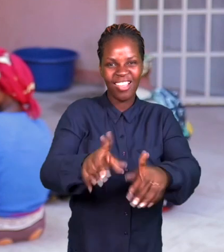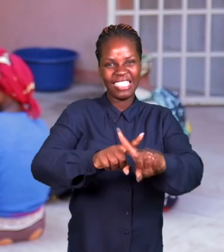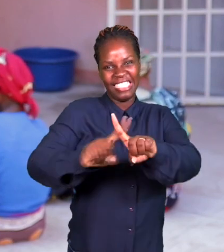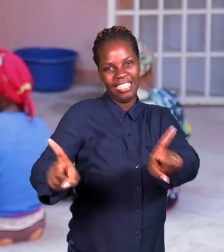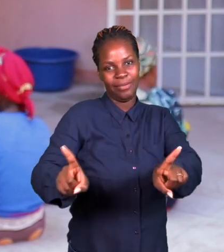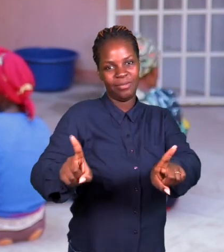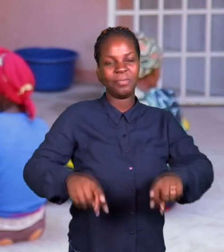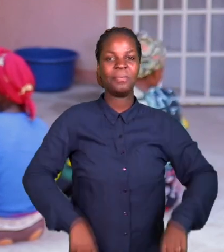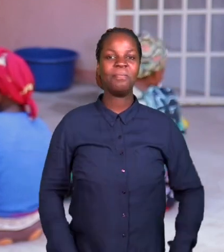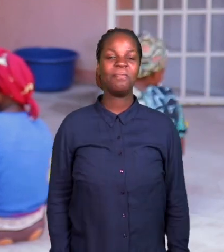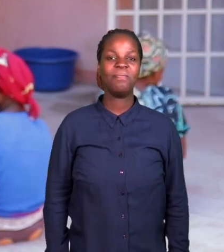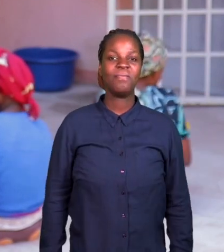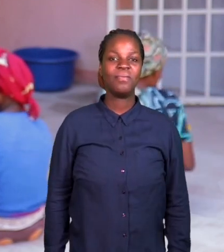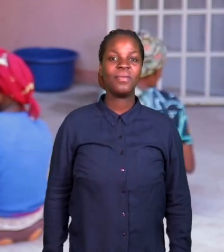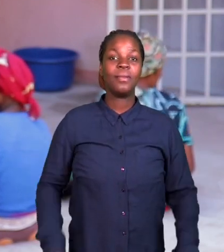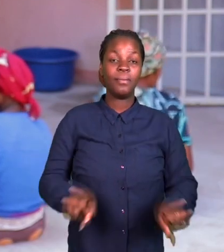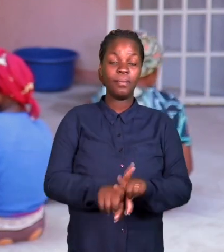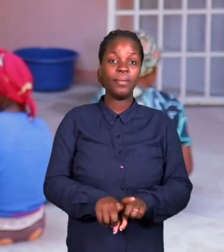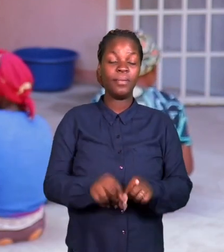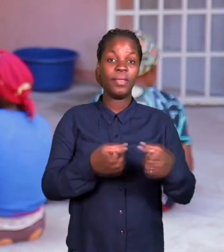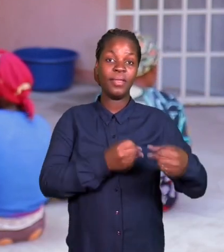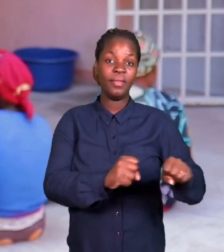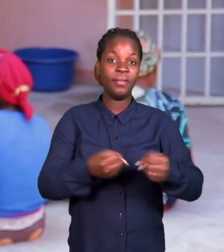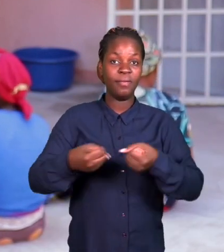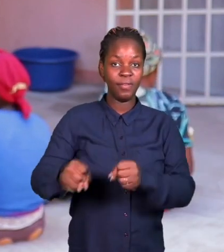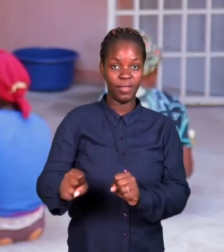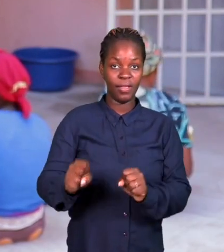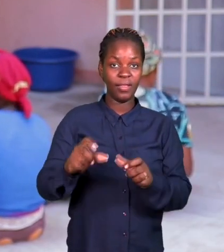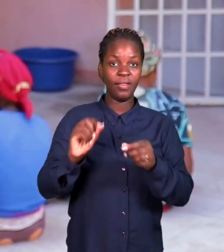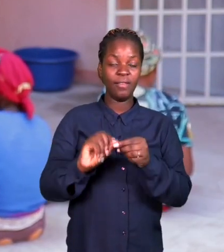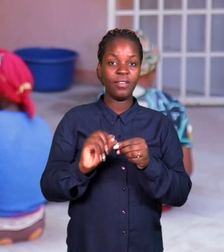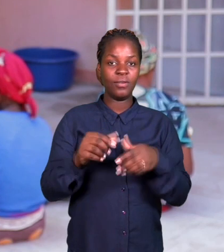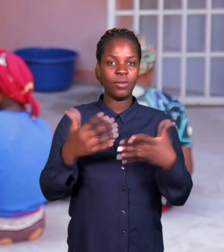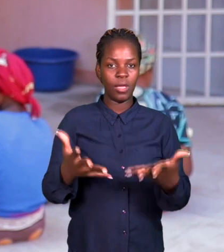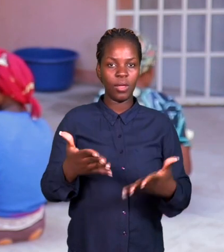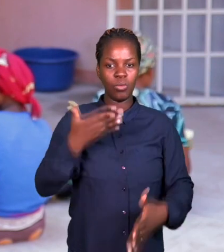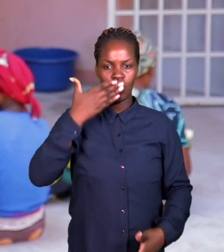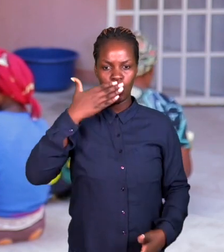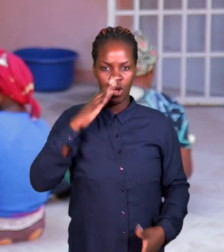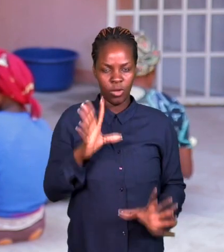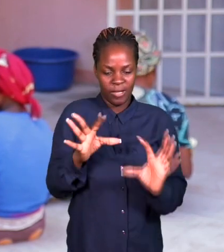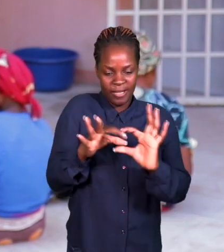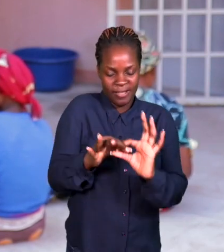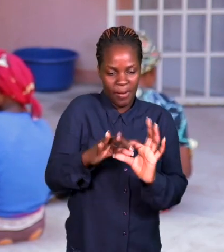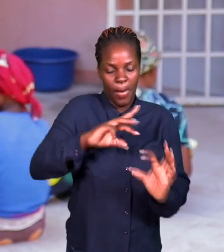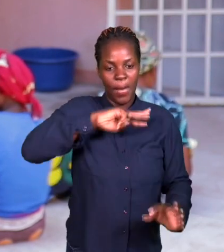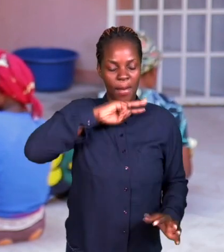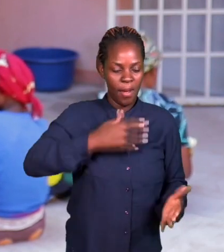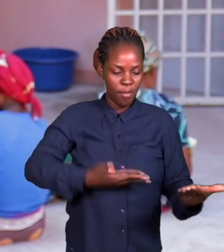Também é uma prática que permite um maior contato entre a mãe e o bebê.